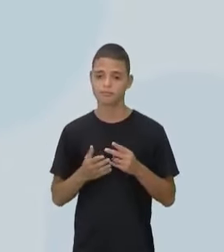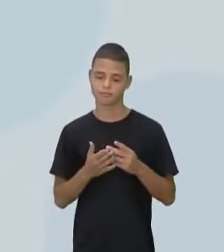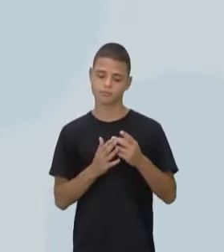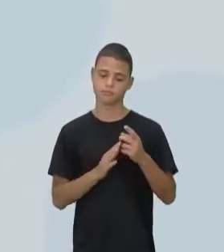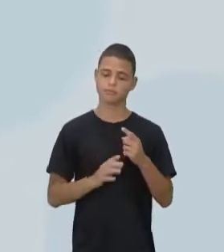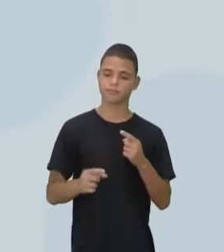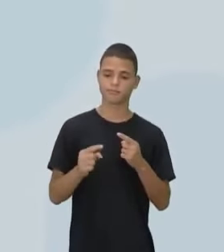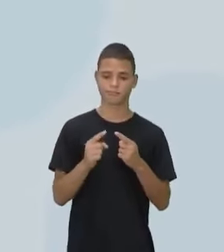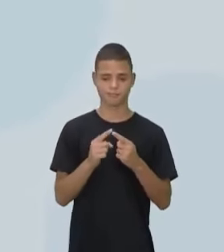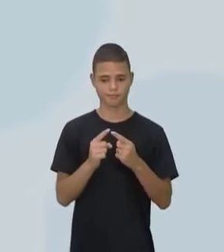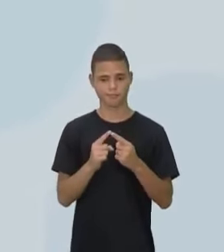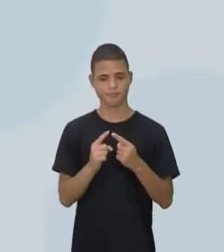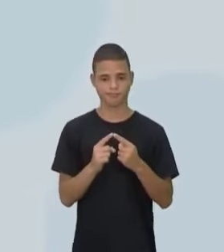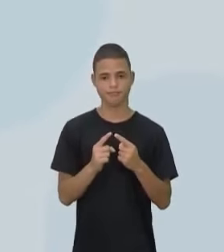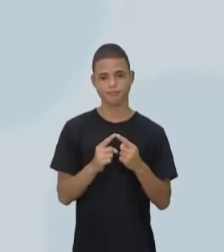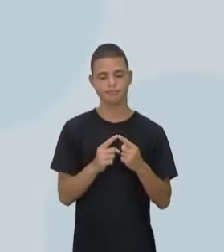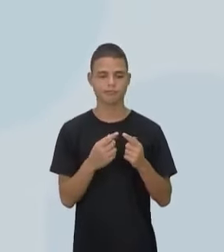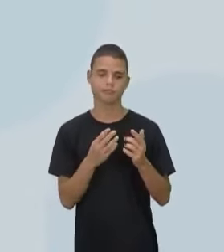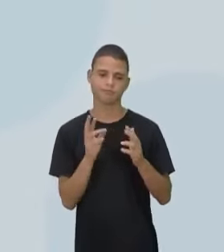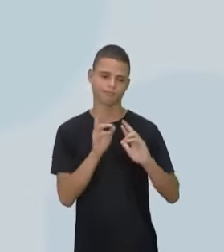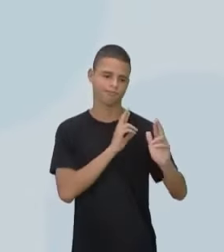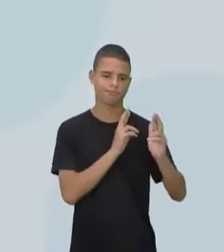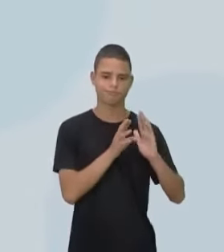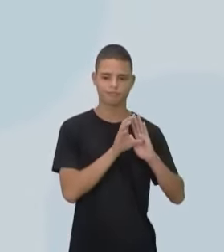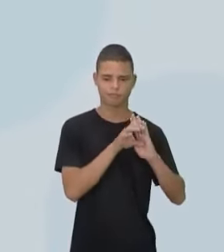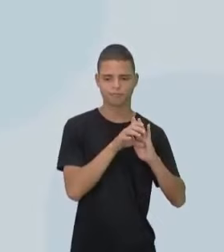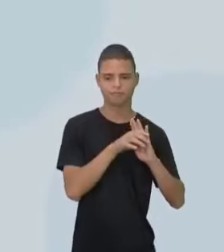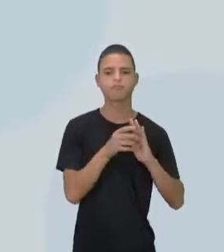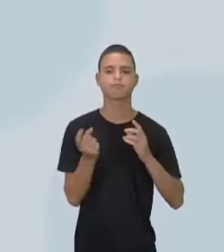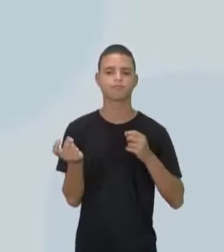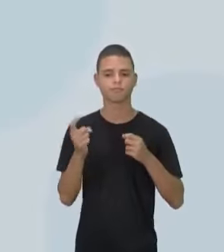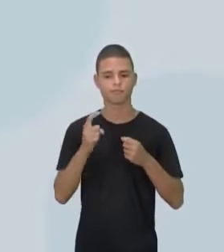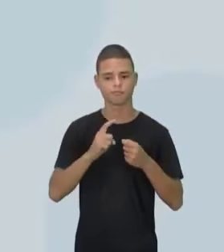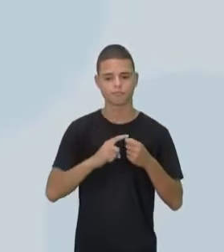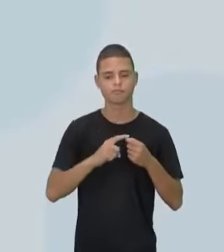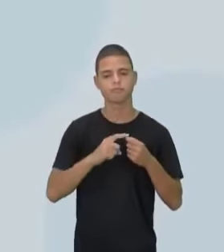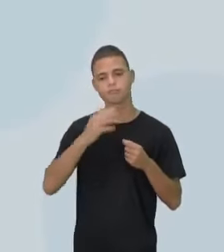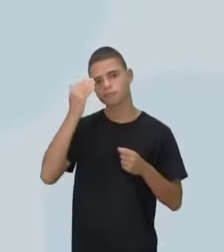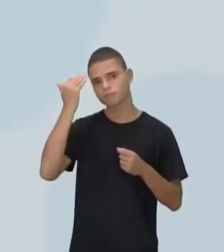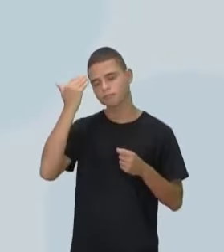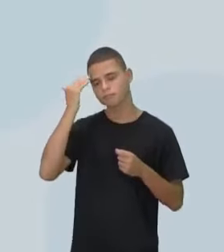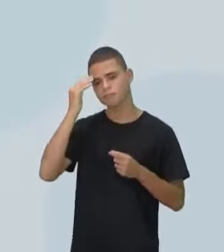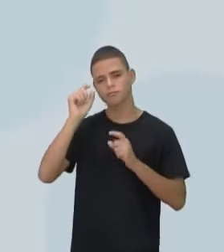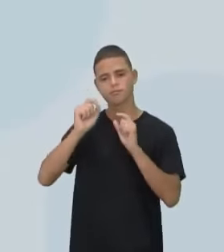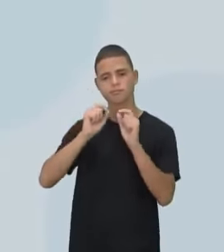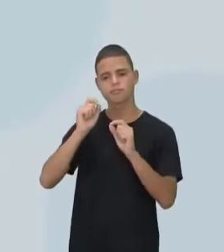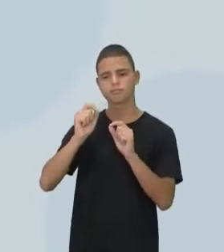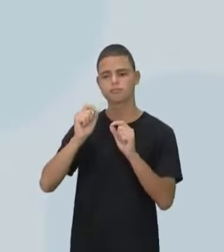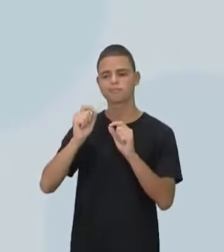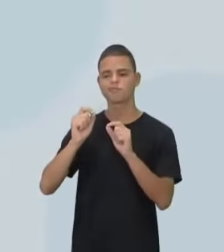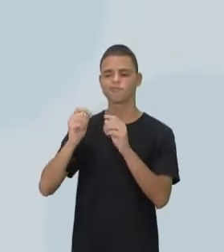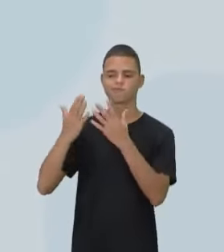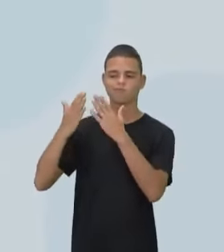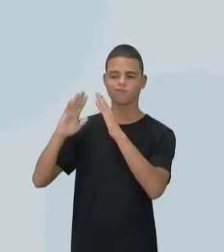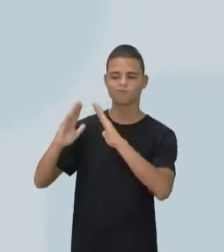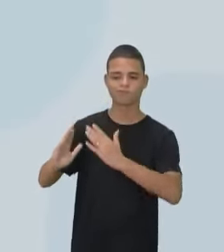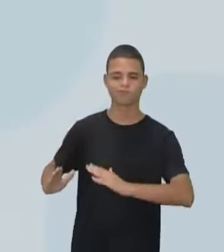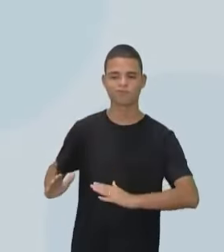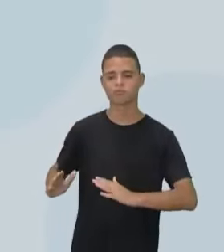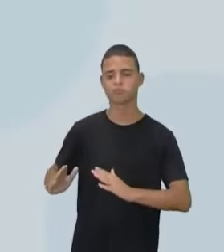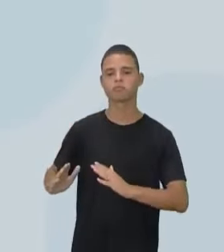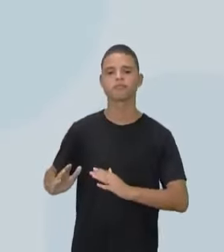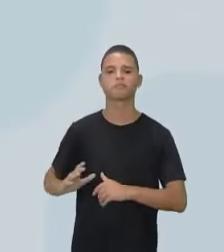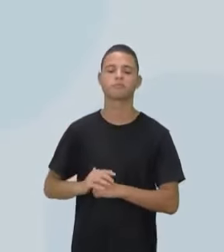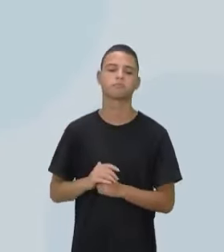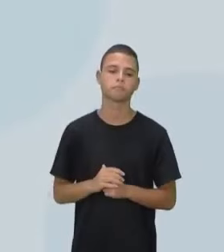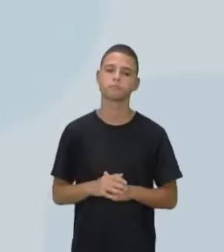primeira parte, uma parte mais conceitual, a gente vai retomar com vocês o entendimento do que é desastre. Vamos falar um